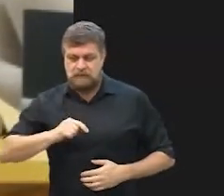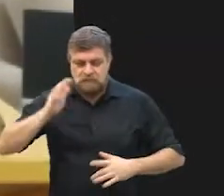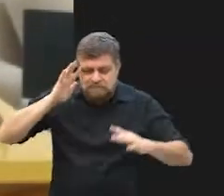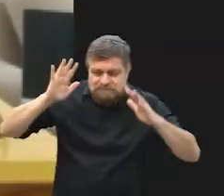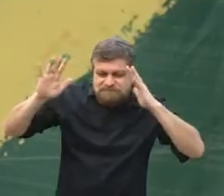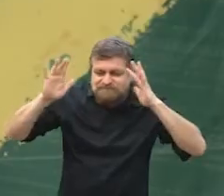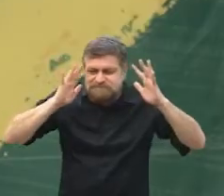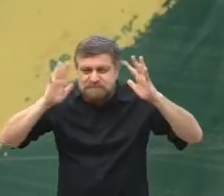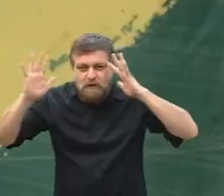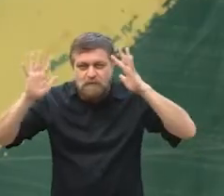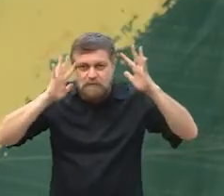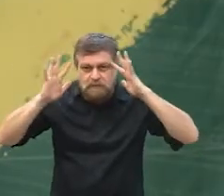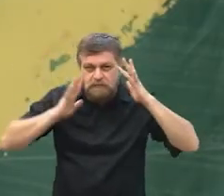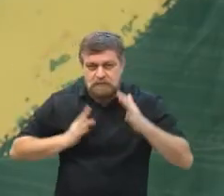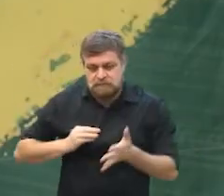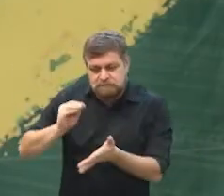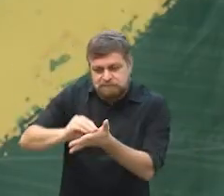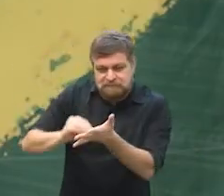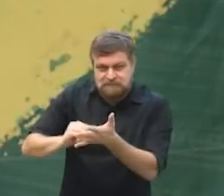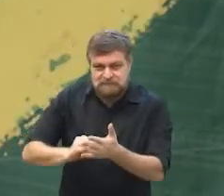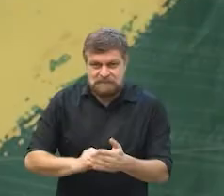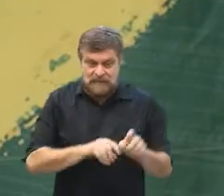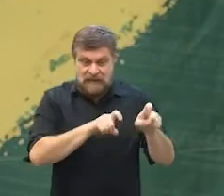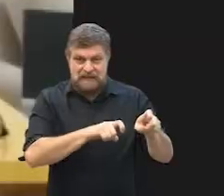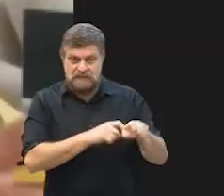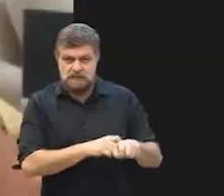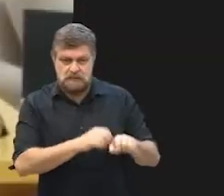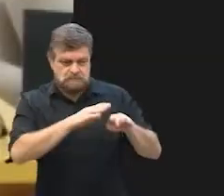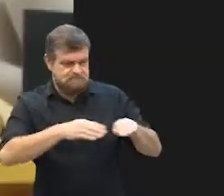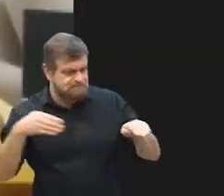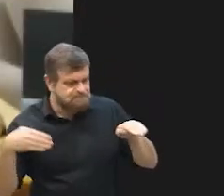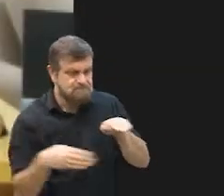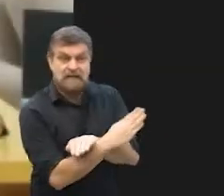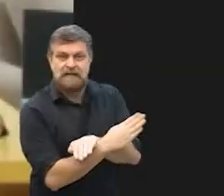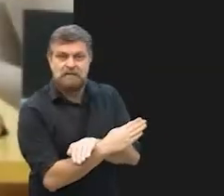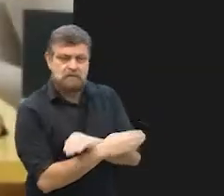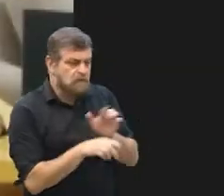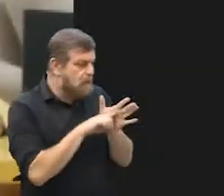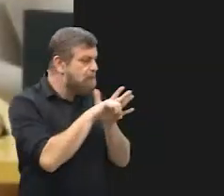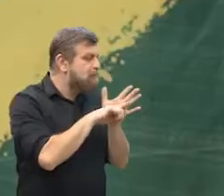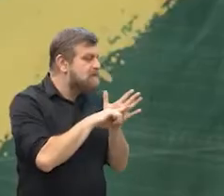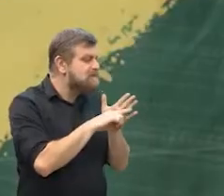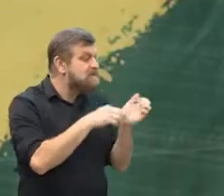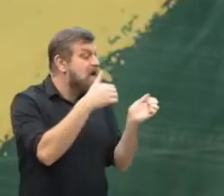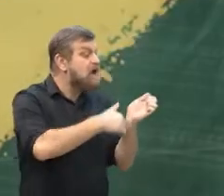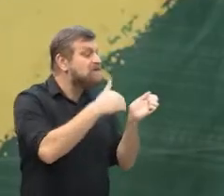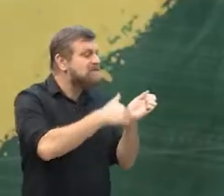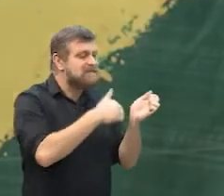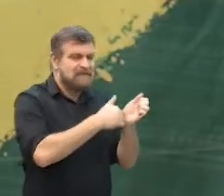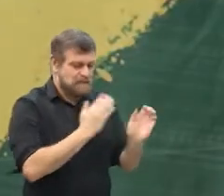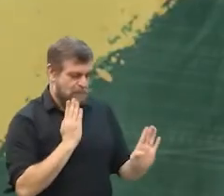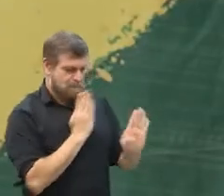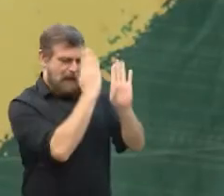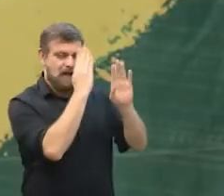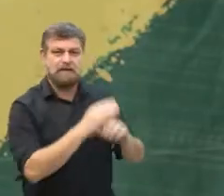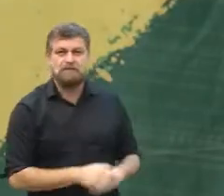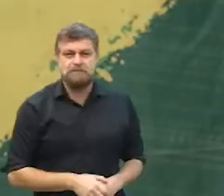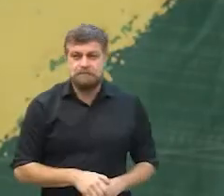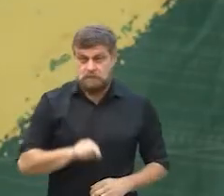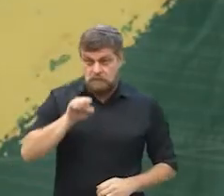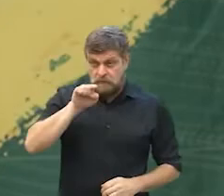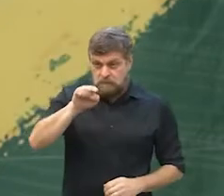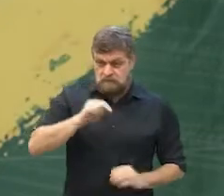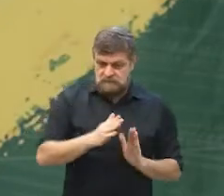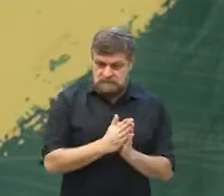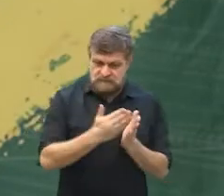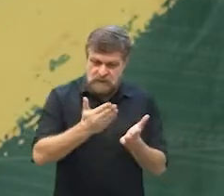monte de histórias, e eles acabam invadindo essa chácara para tentar descobrir esse mistério. E qual o retorno que você já teve